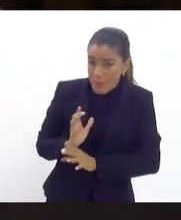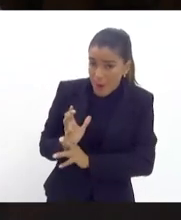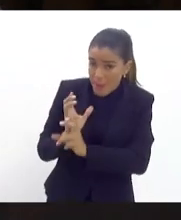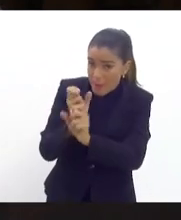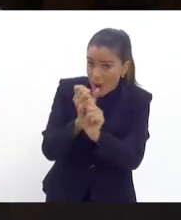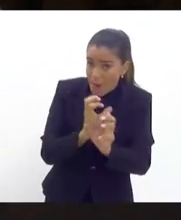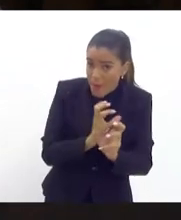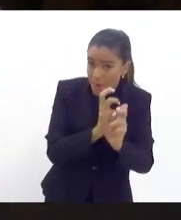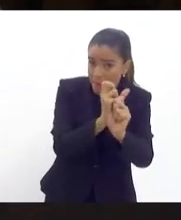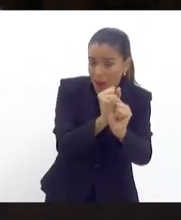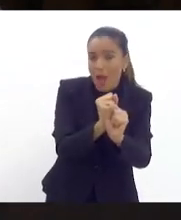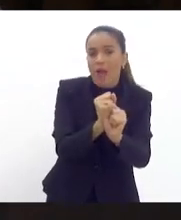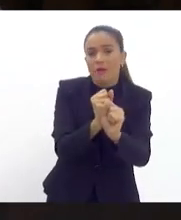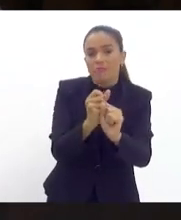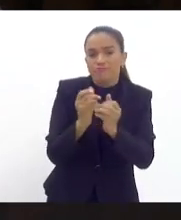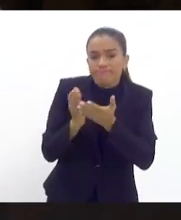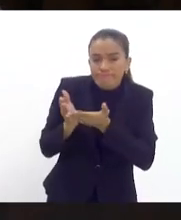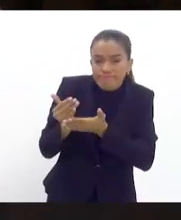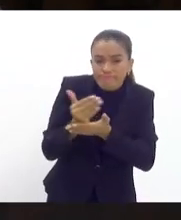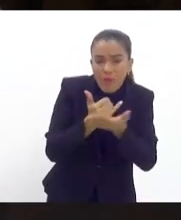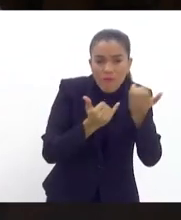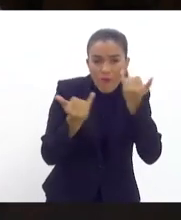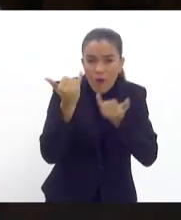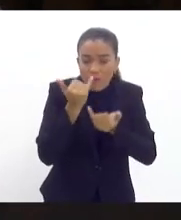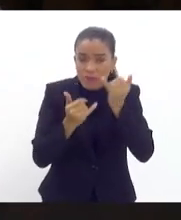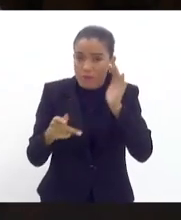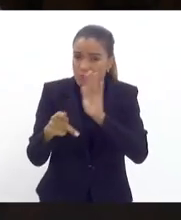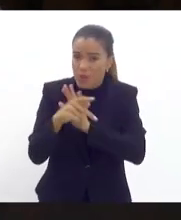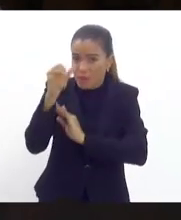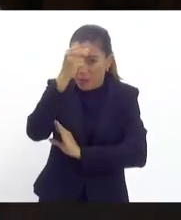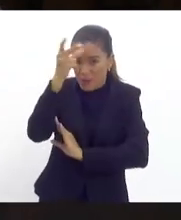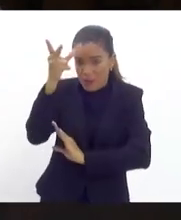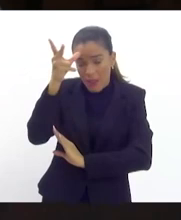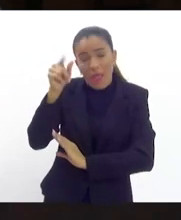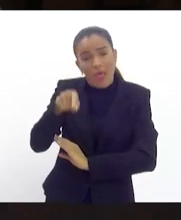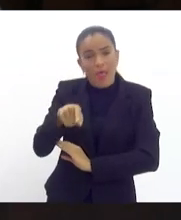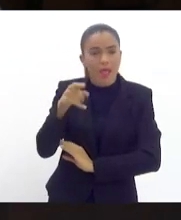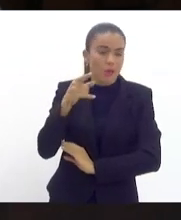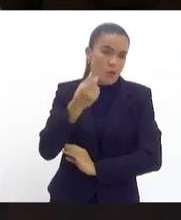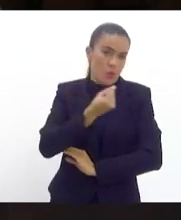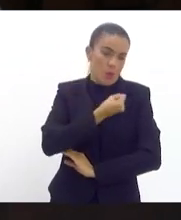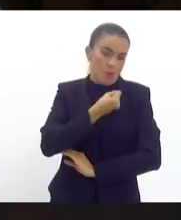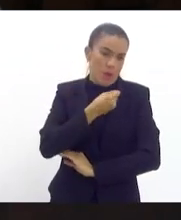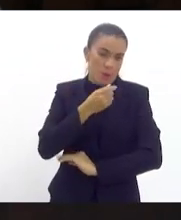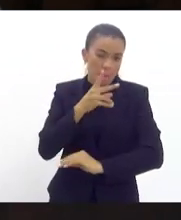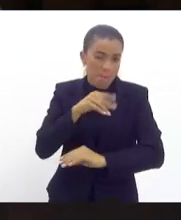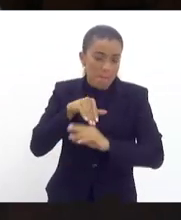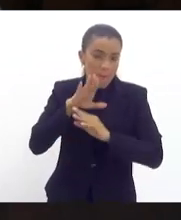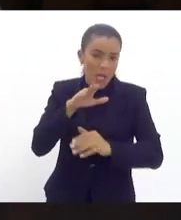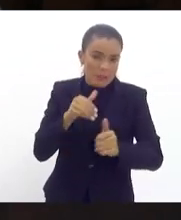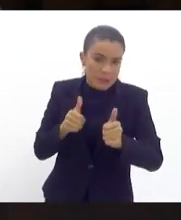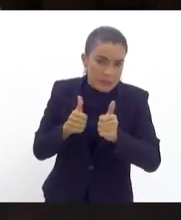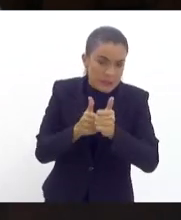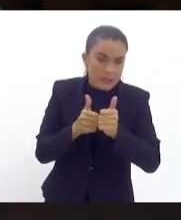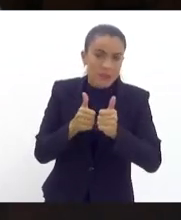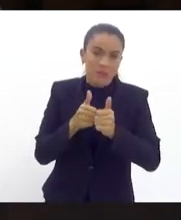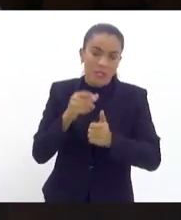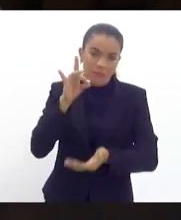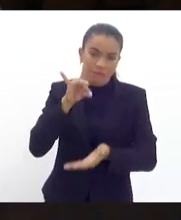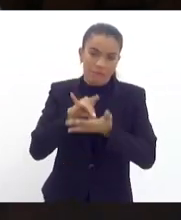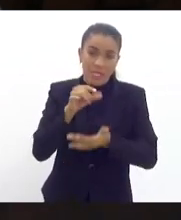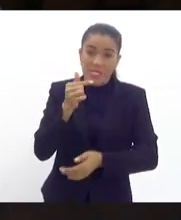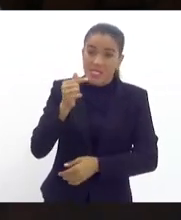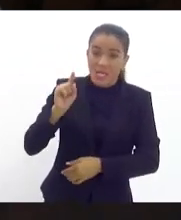números da prefeitura que a gente imagina que sejam os números que chegam próximos aí da realidade